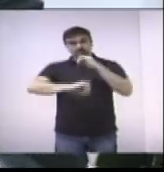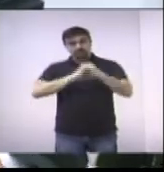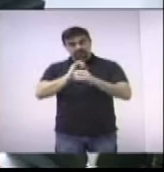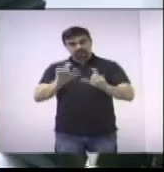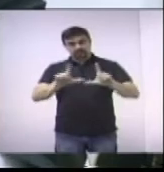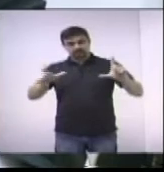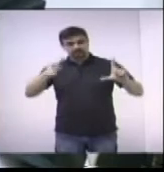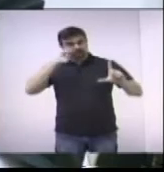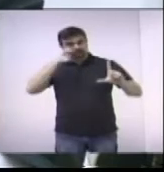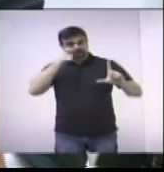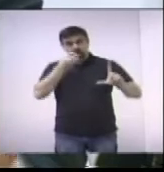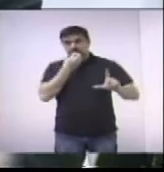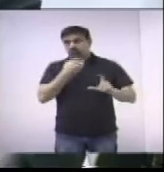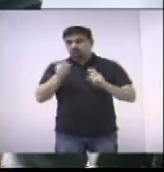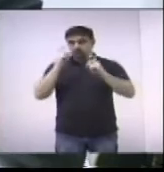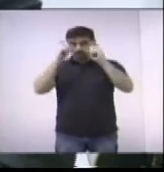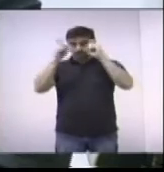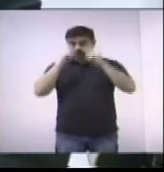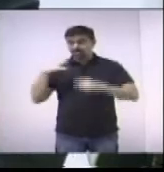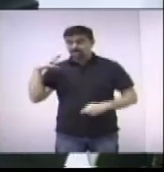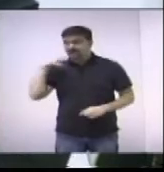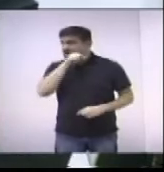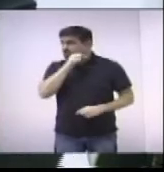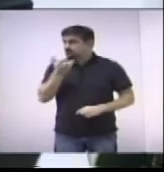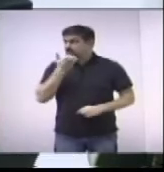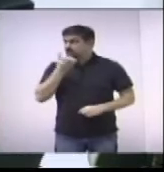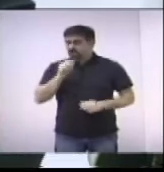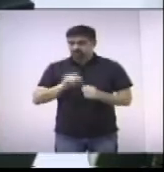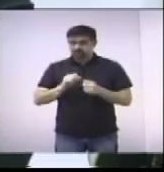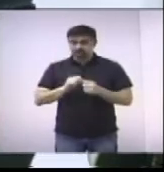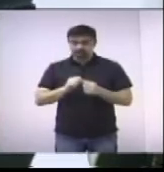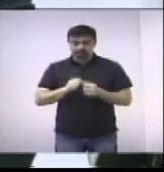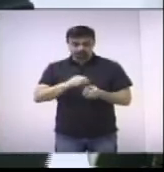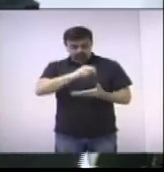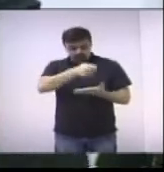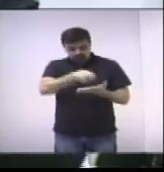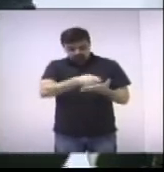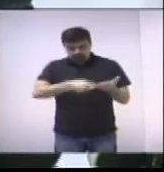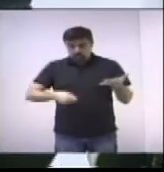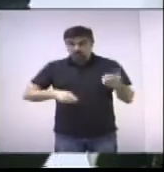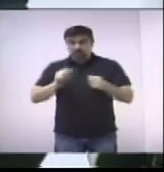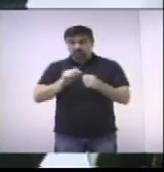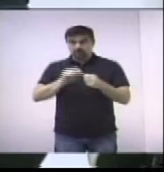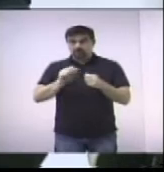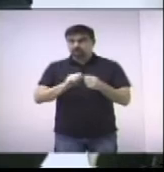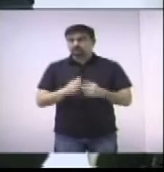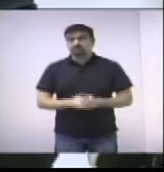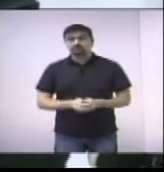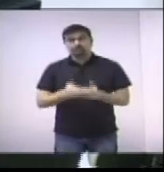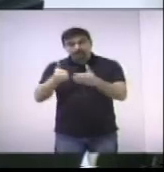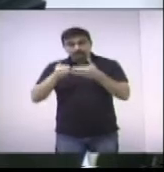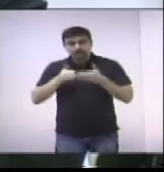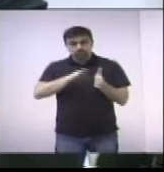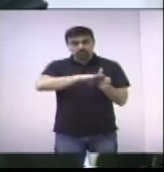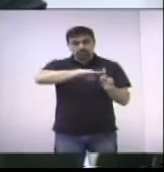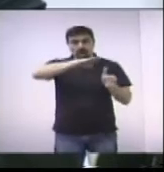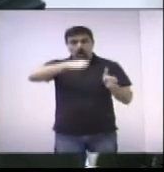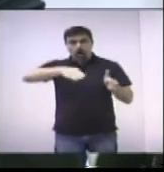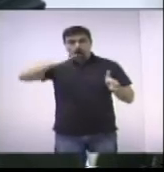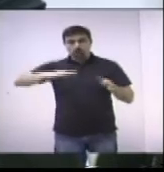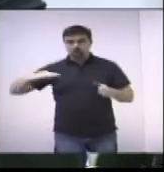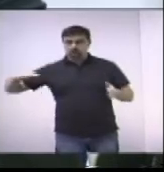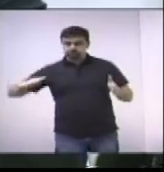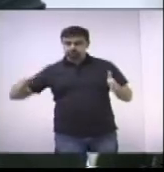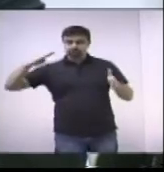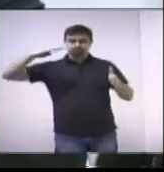internet, uma boa sessão. Só rapidamente falando das minhas indicações, mais uma vez eu faço a indicação aqui de lombada. Eu tenho me preocupado